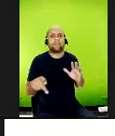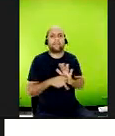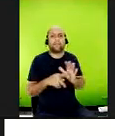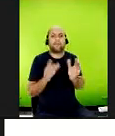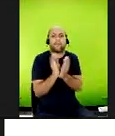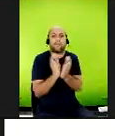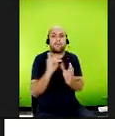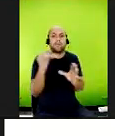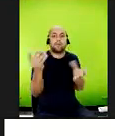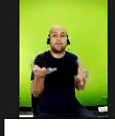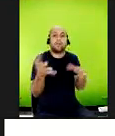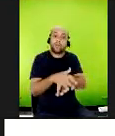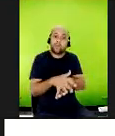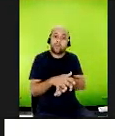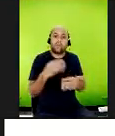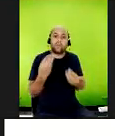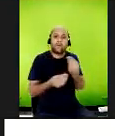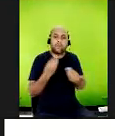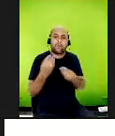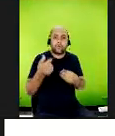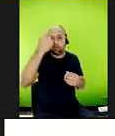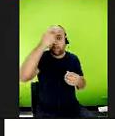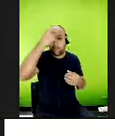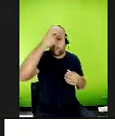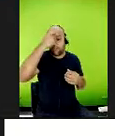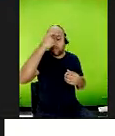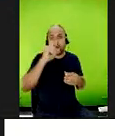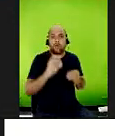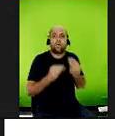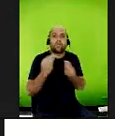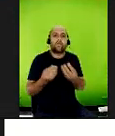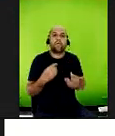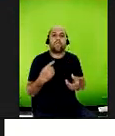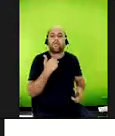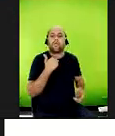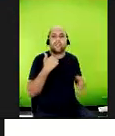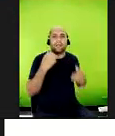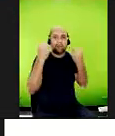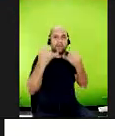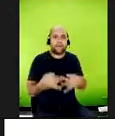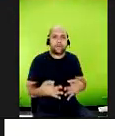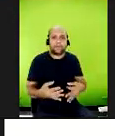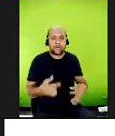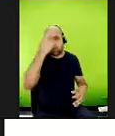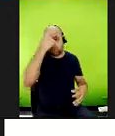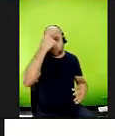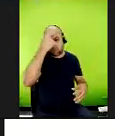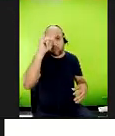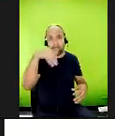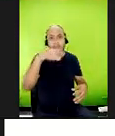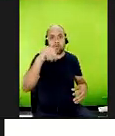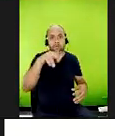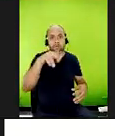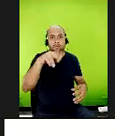ideia que eu falasse fale sobre viés e consciente Mas vocês vão ficar aqui não dá para começar a falar de vieses inconscientes sem